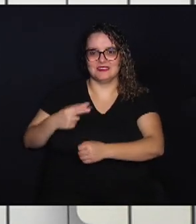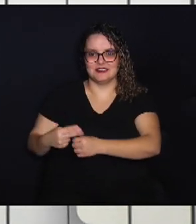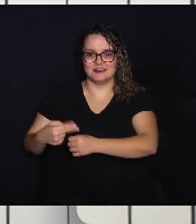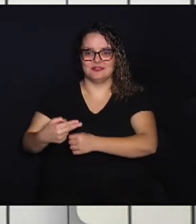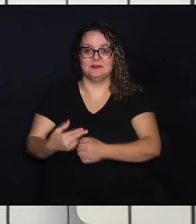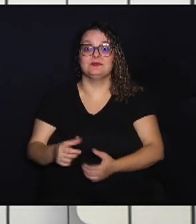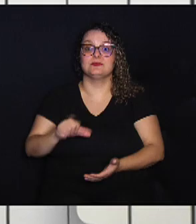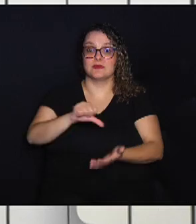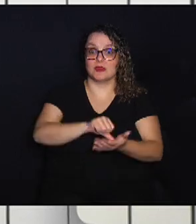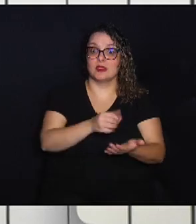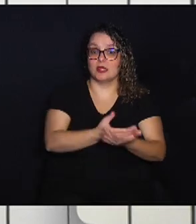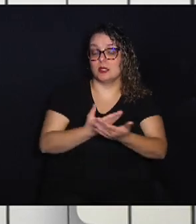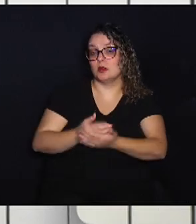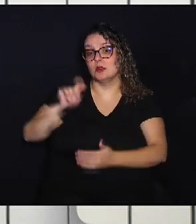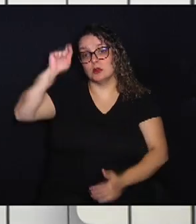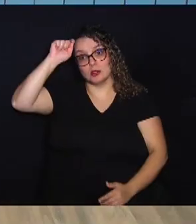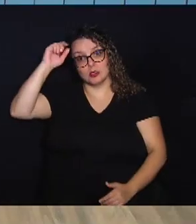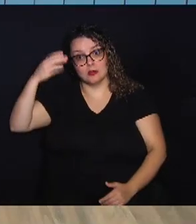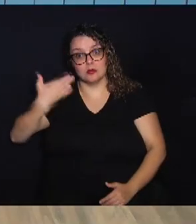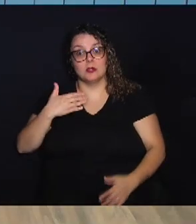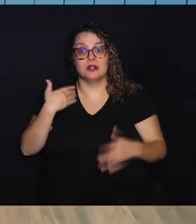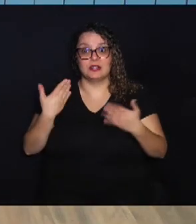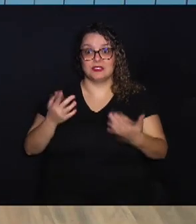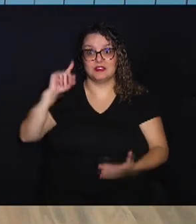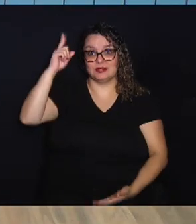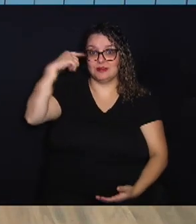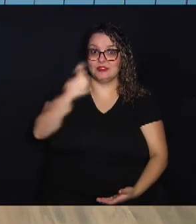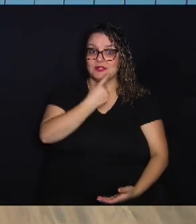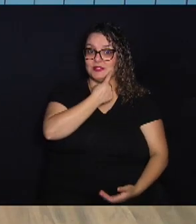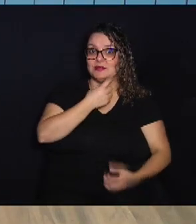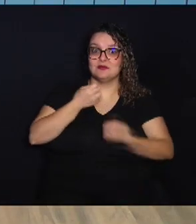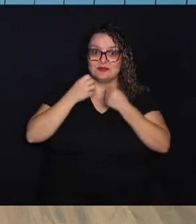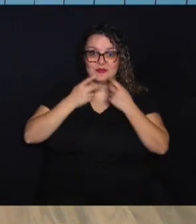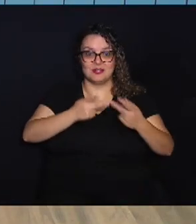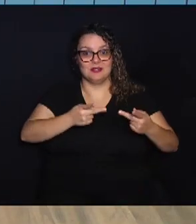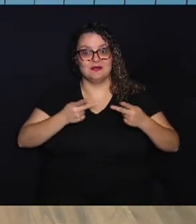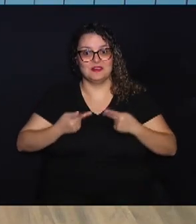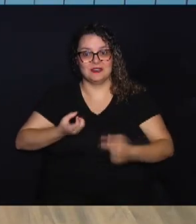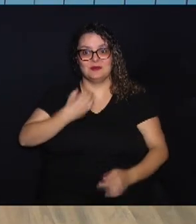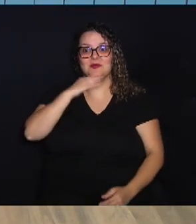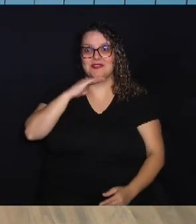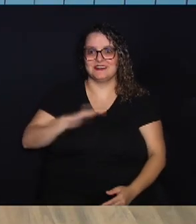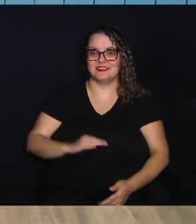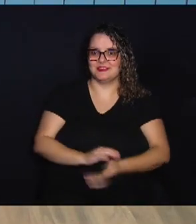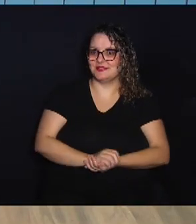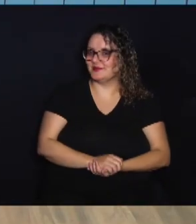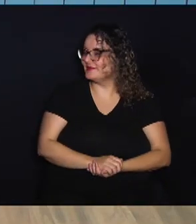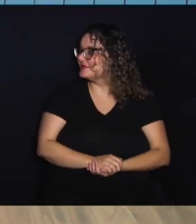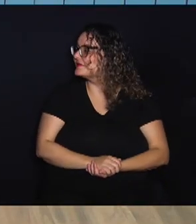de Estudos Afro-Brasileiros. Então, Mirna, seja bem-vinda e boa tarde.